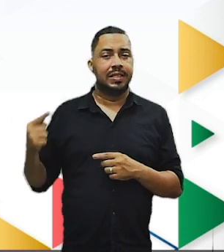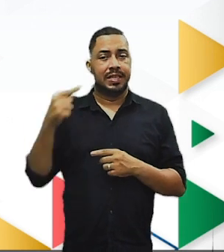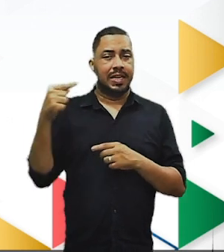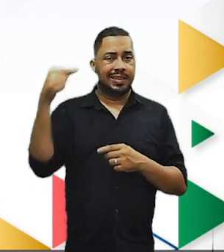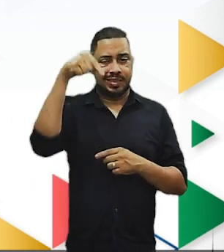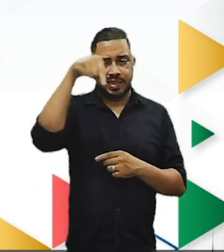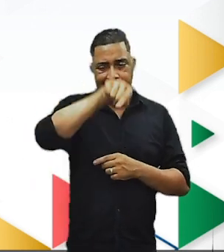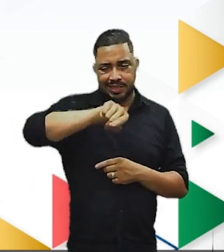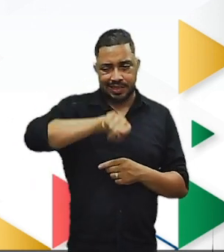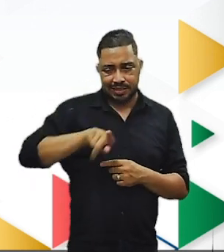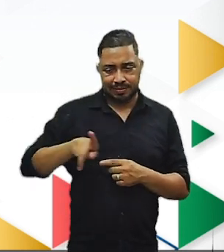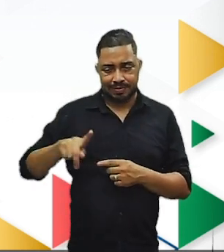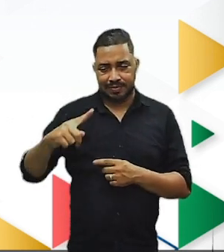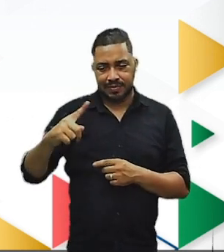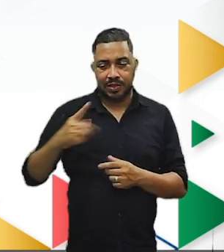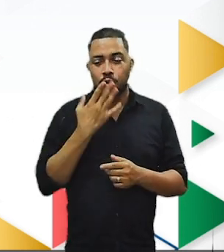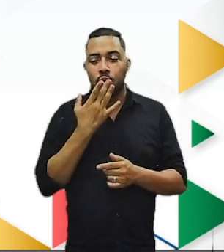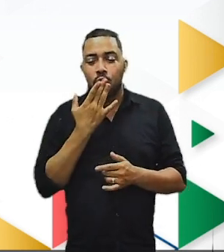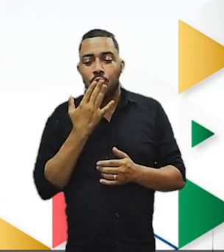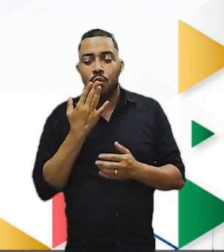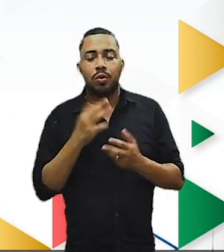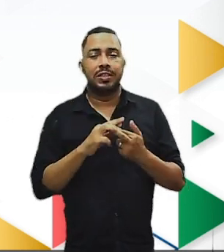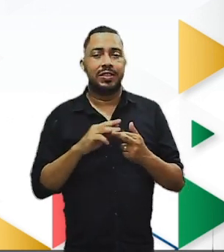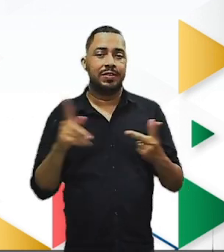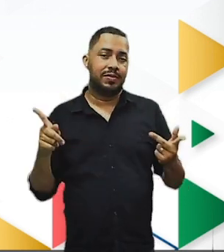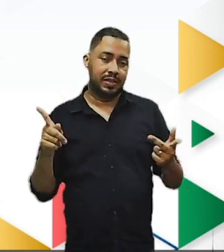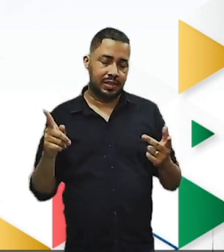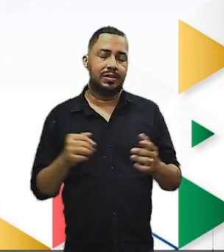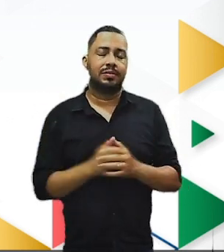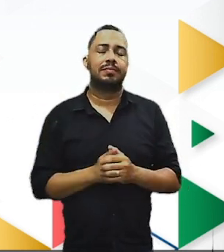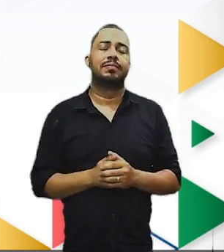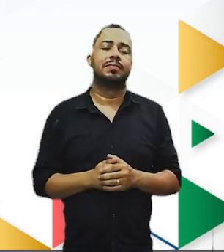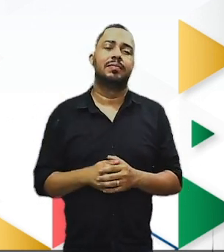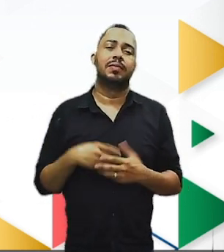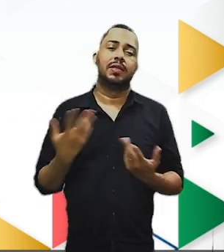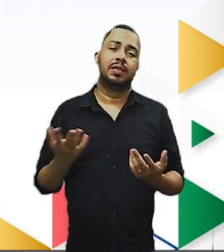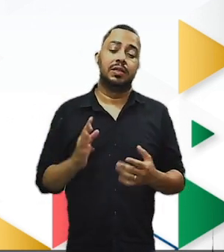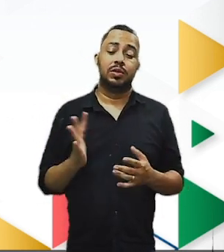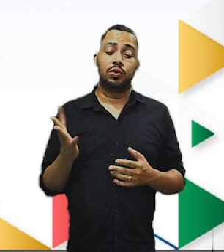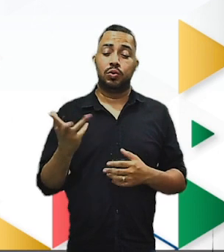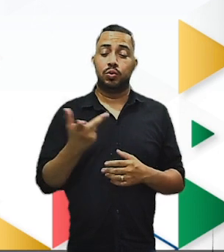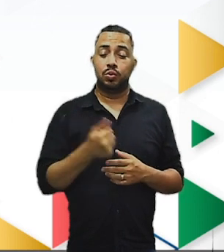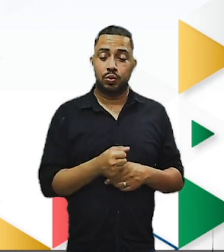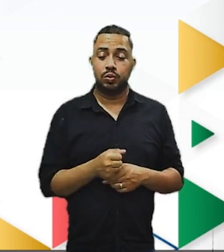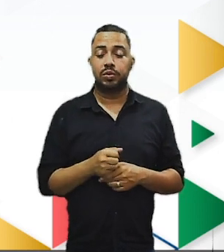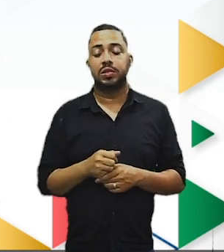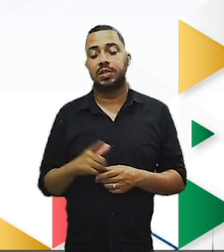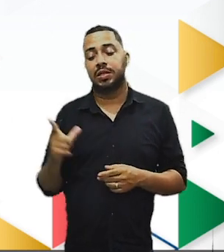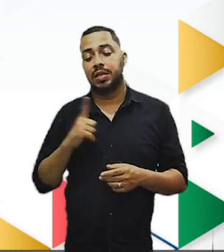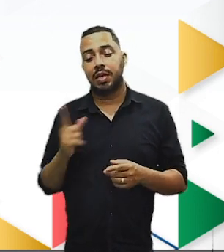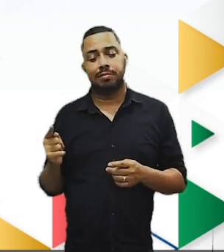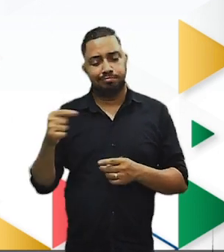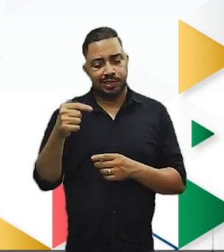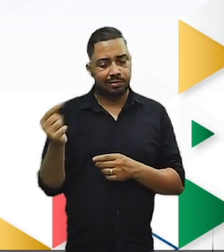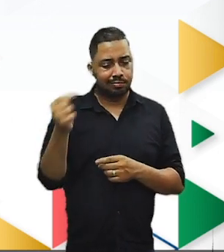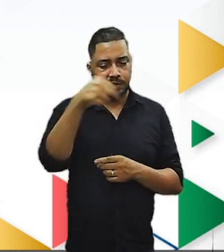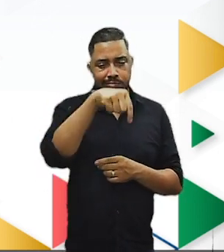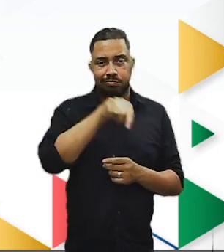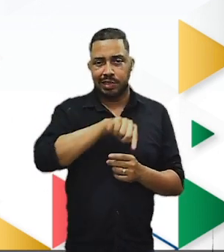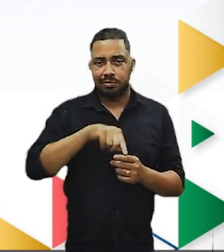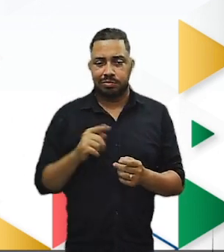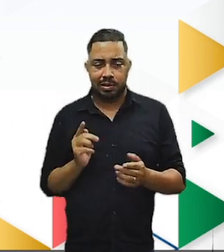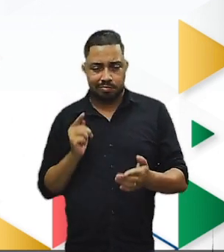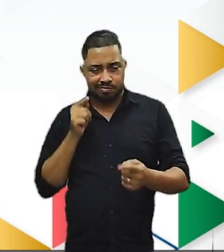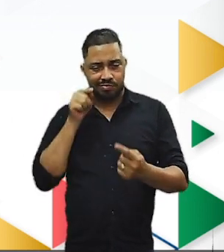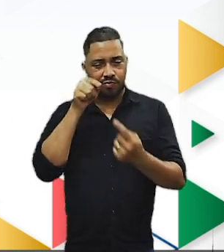cor diferente, mostrando a pluralidade e todas elas estão convergindo, indo para o mesmo ponto.